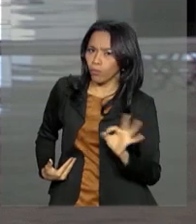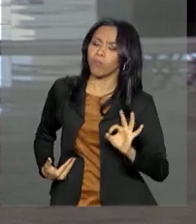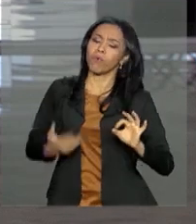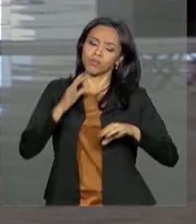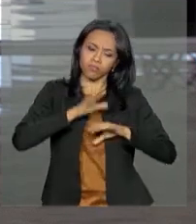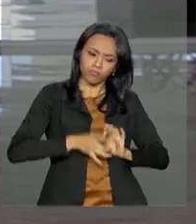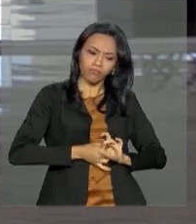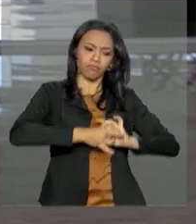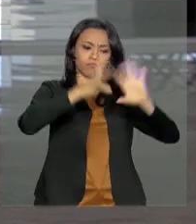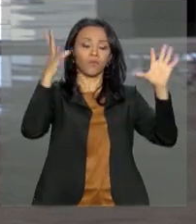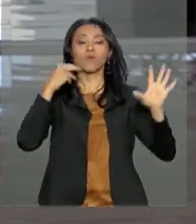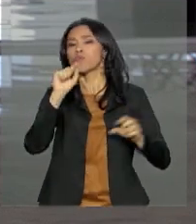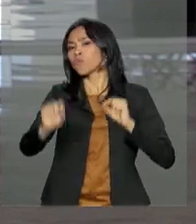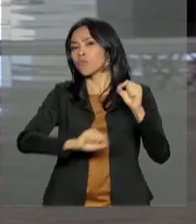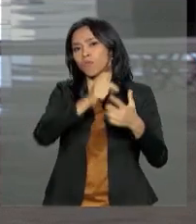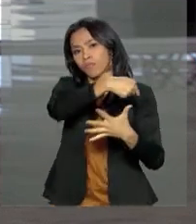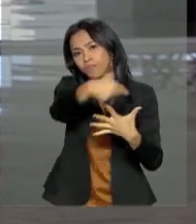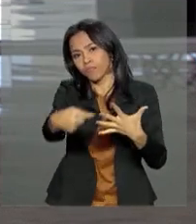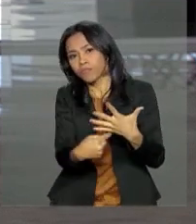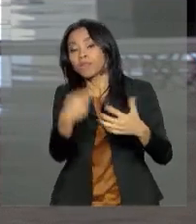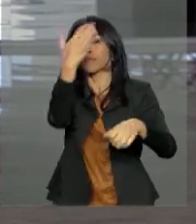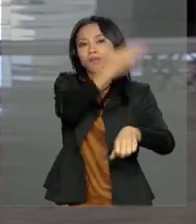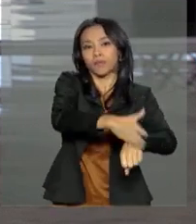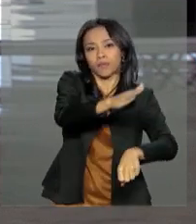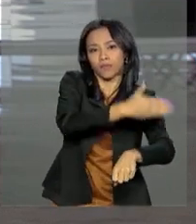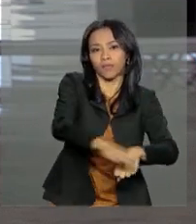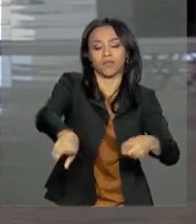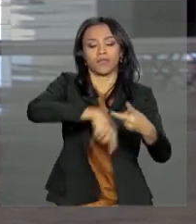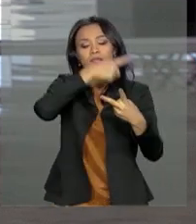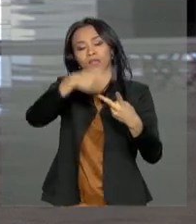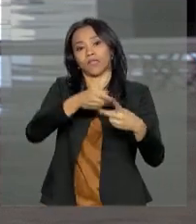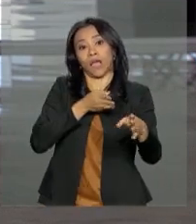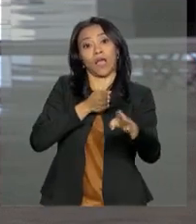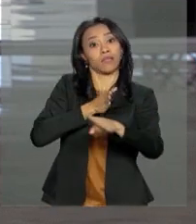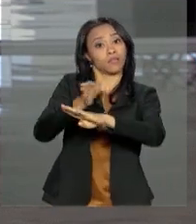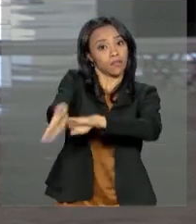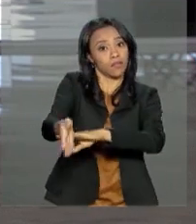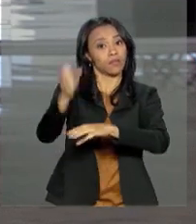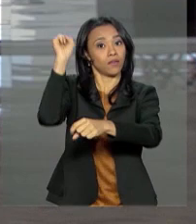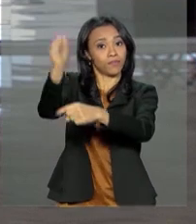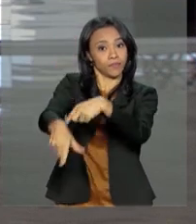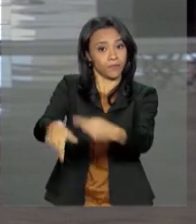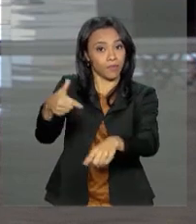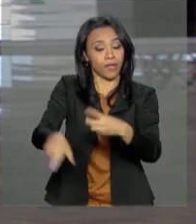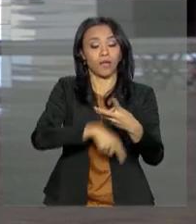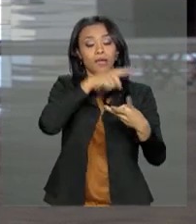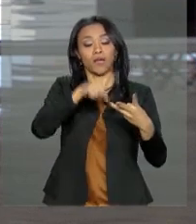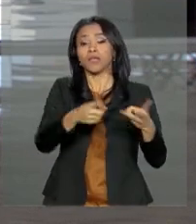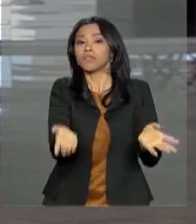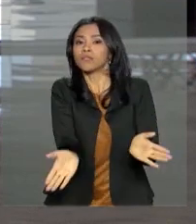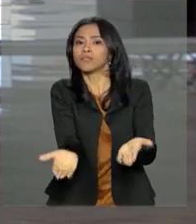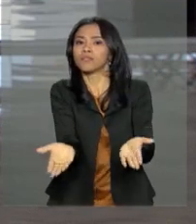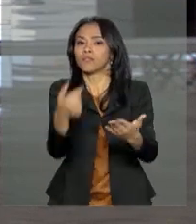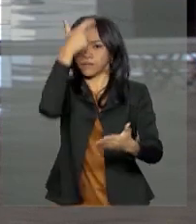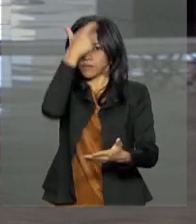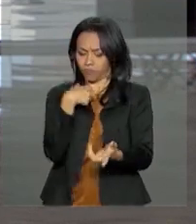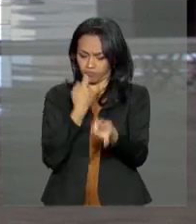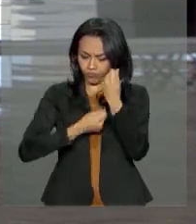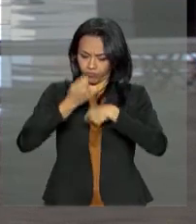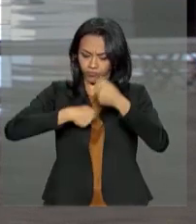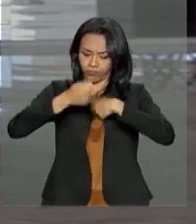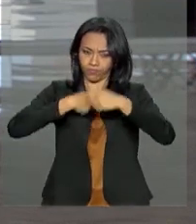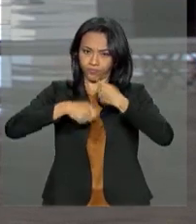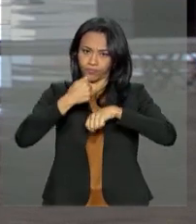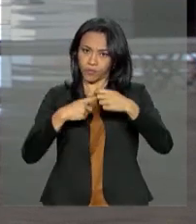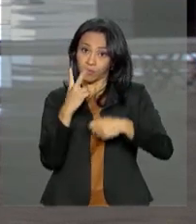ações estão treinamentos acesso ao mercado de trabalho e também incentivo ao empreendedorismo além de uma linha